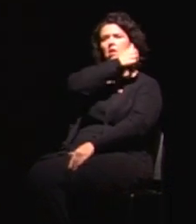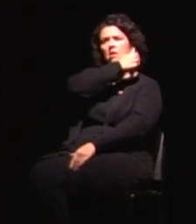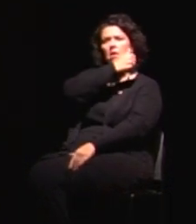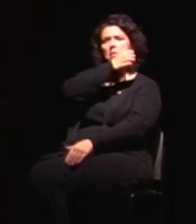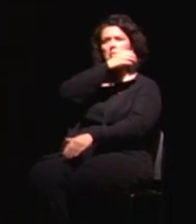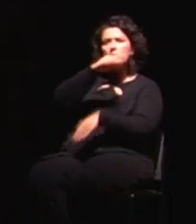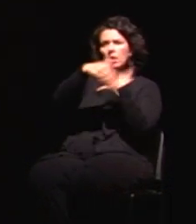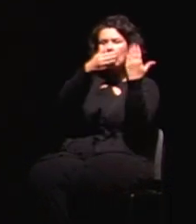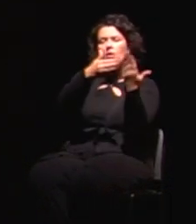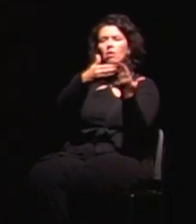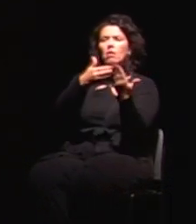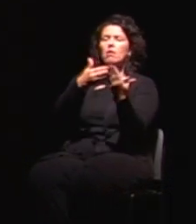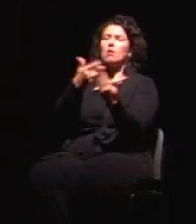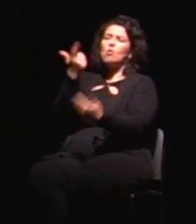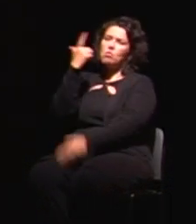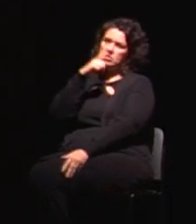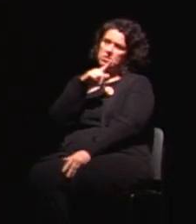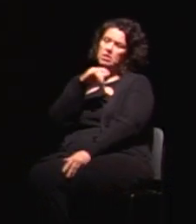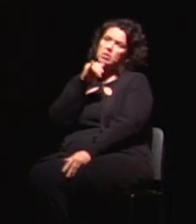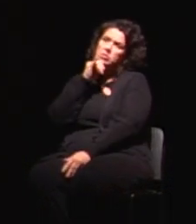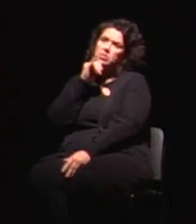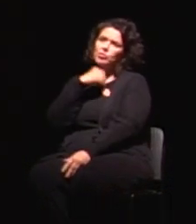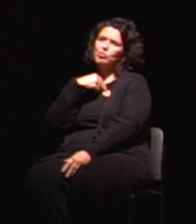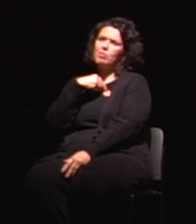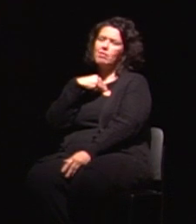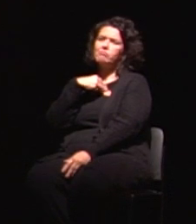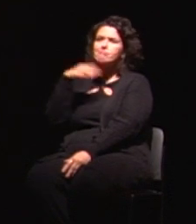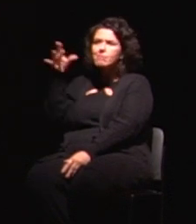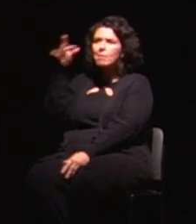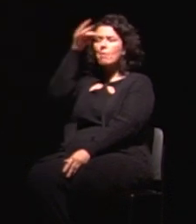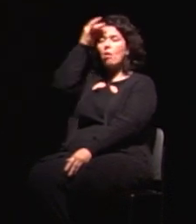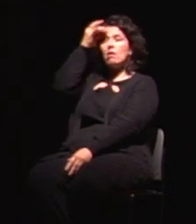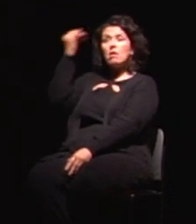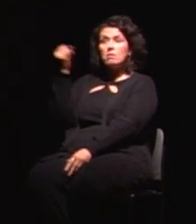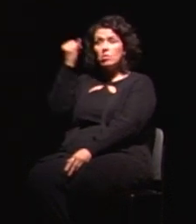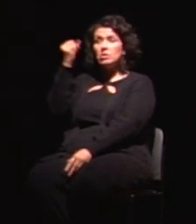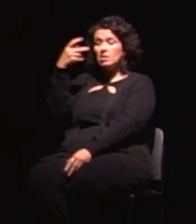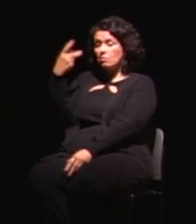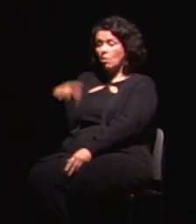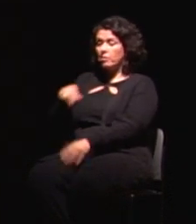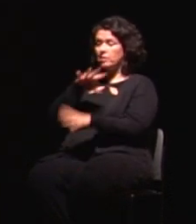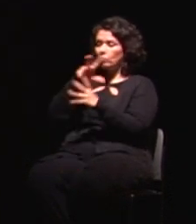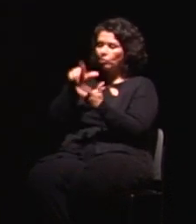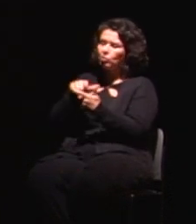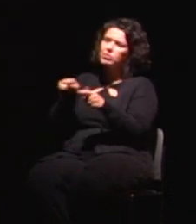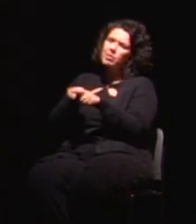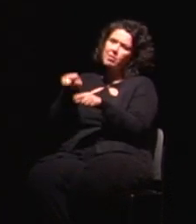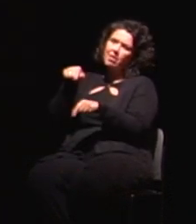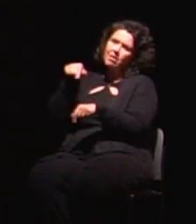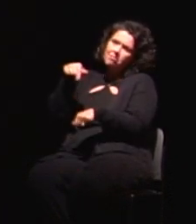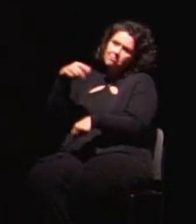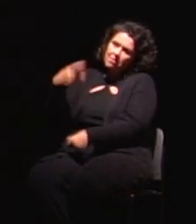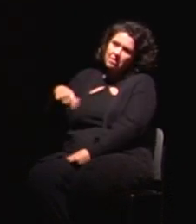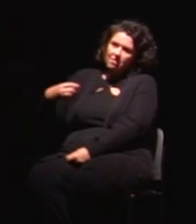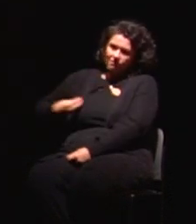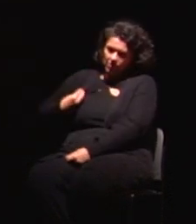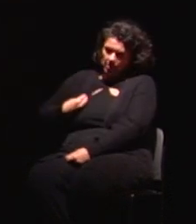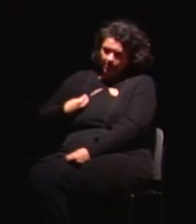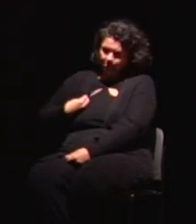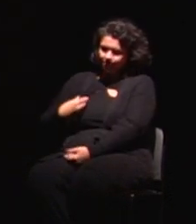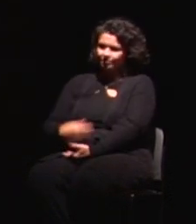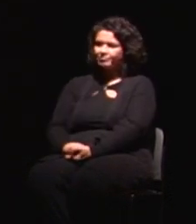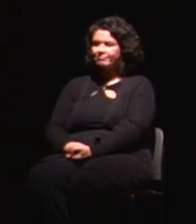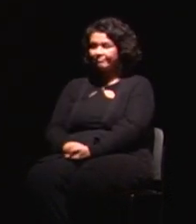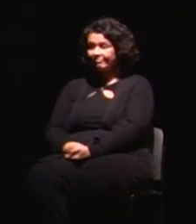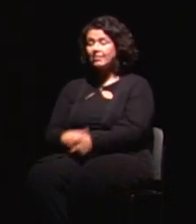uma memória importante desse mundo, dessa vida e tal. Então, a Estefânia, na